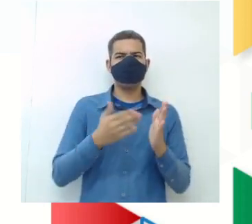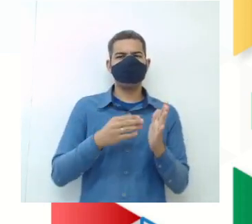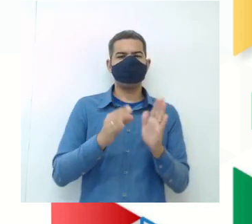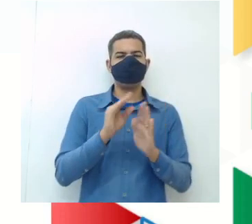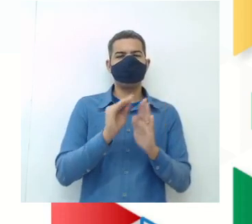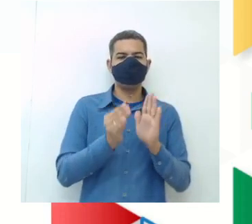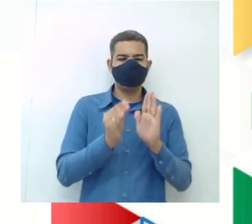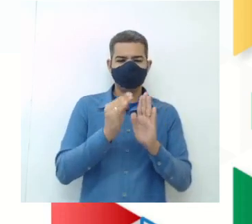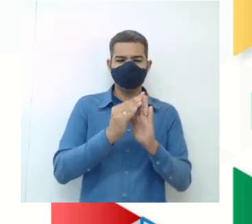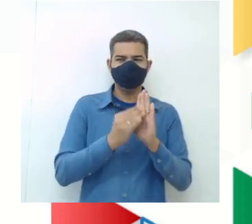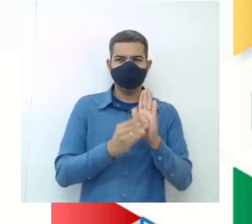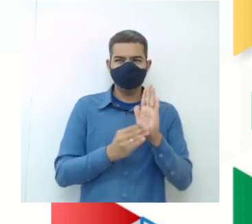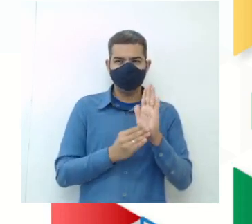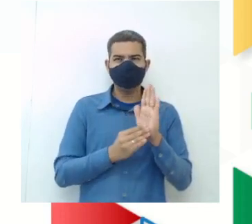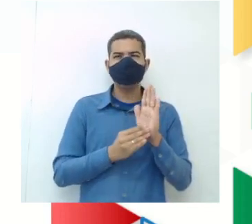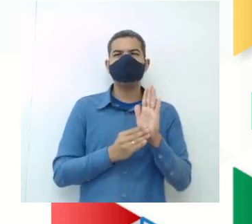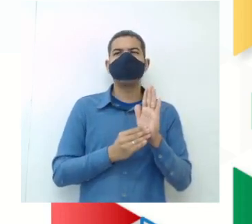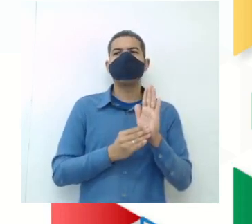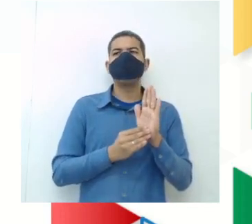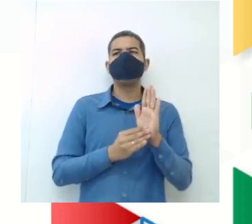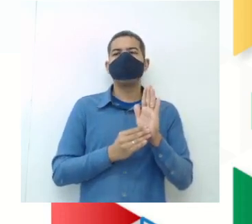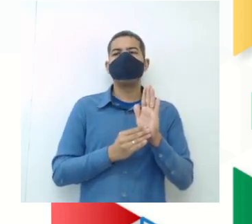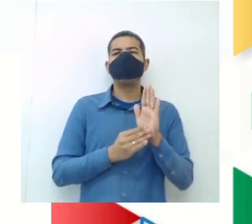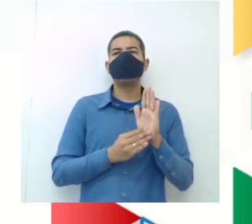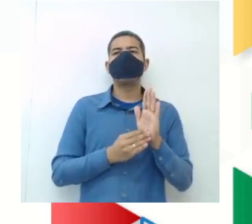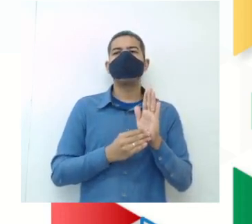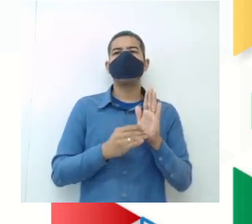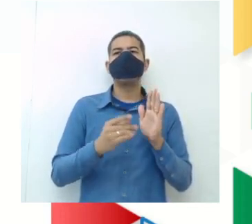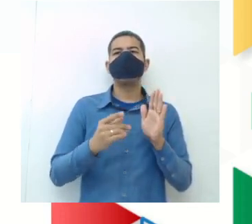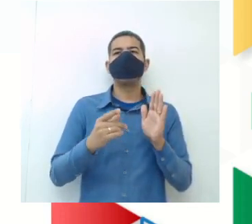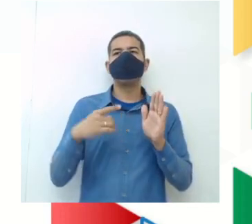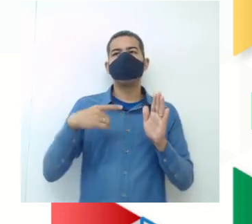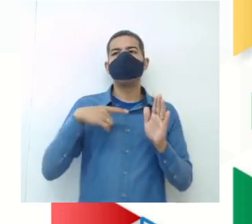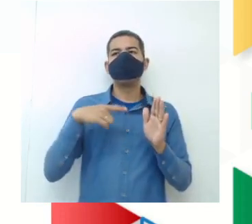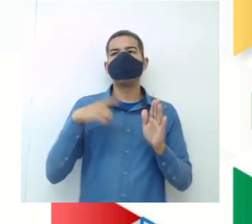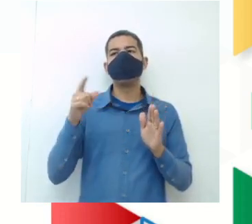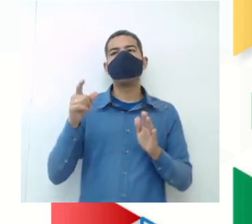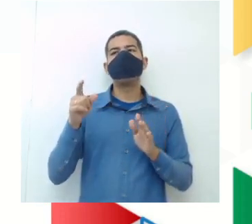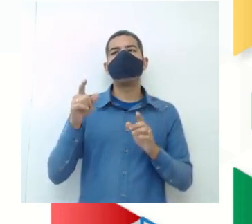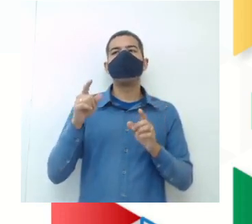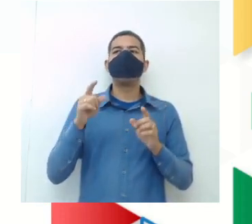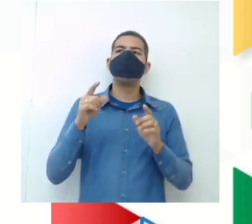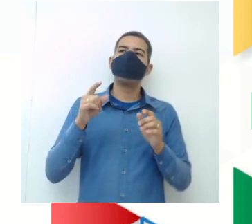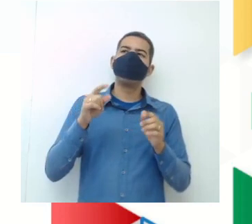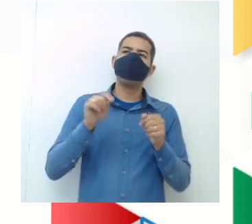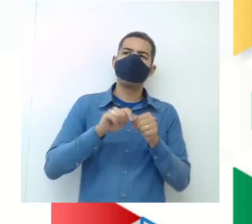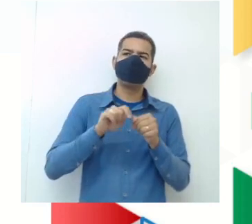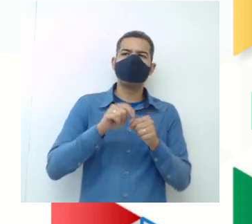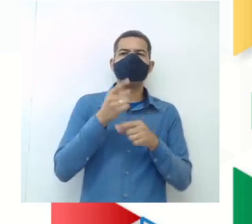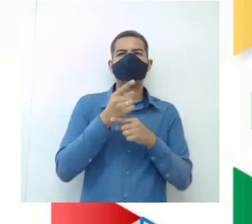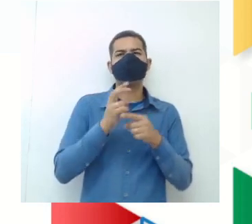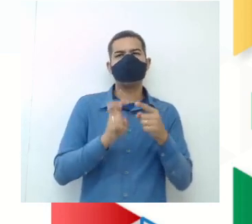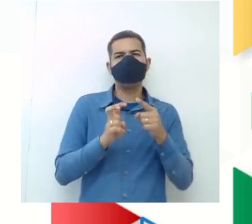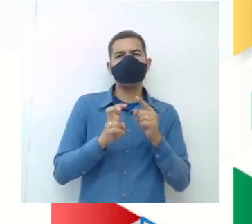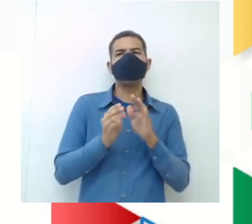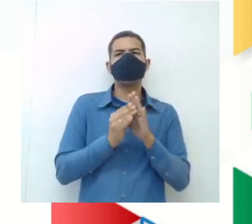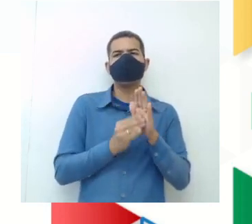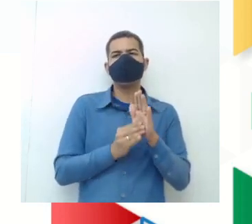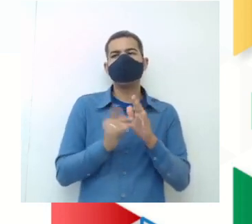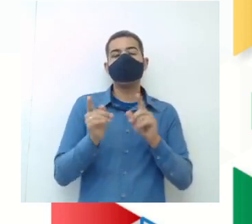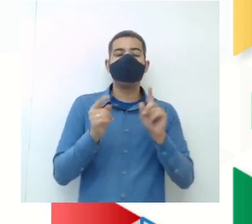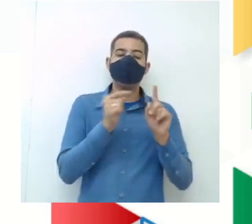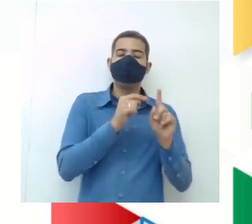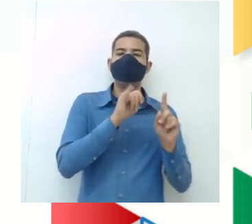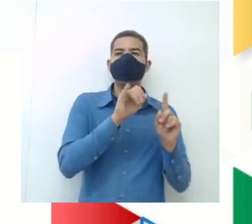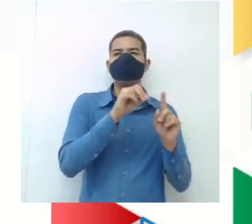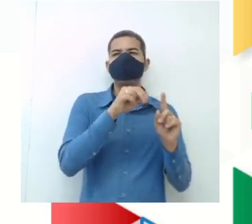figurinhas, enquanto Joana contribuiu com 2/3 das figurinhas, tá? com que fração das figurinhas os